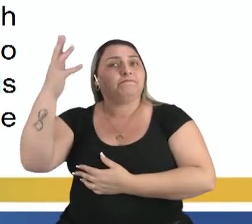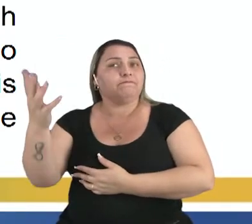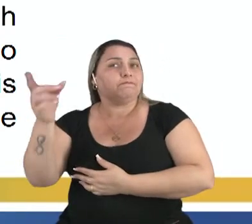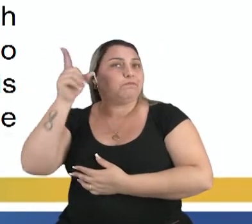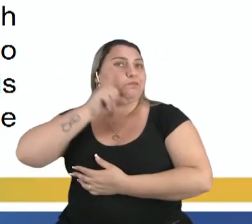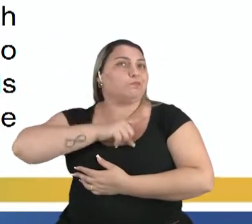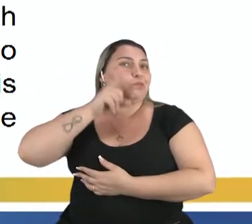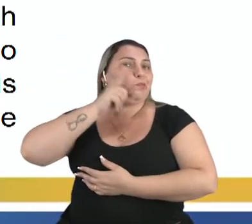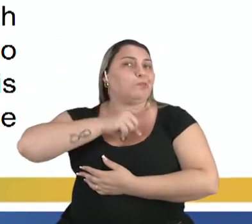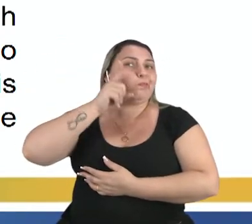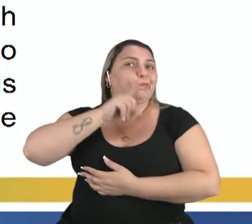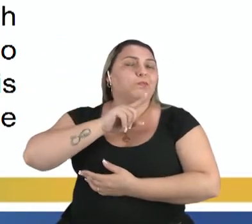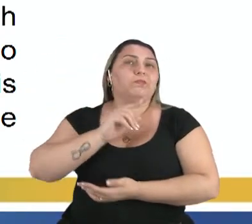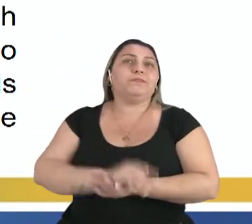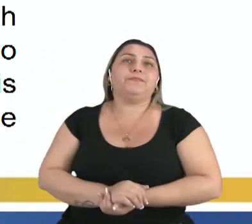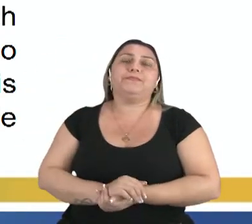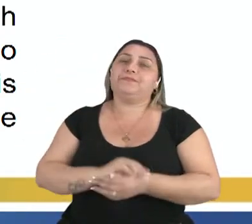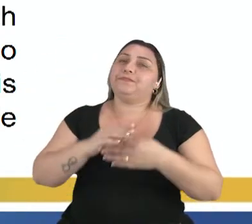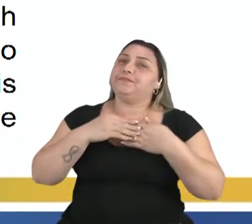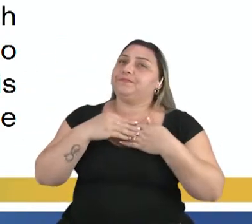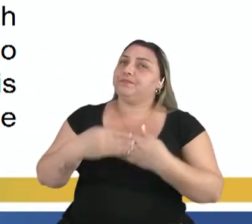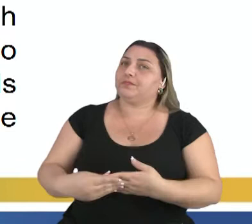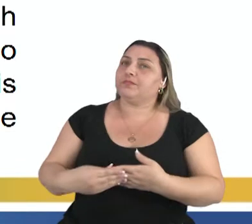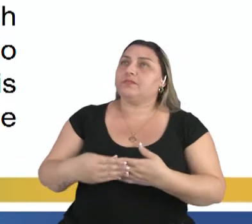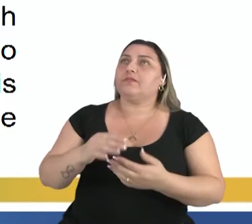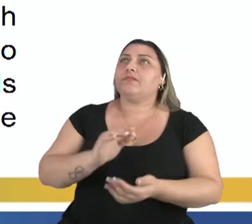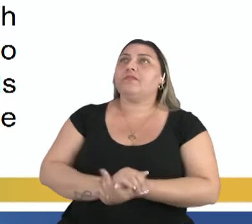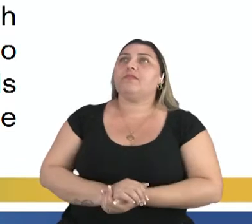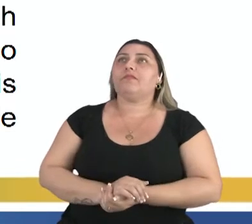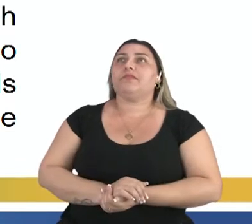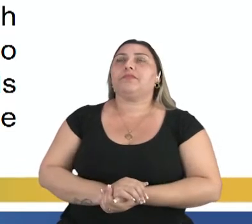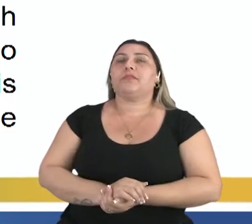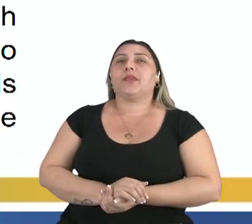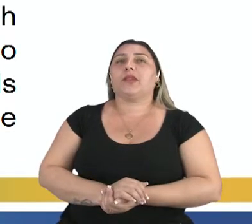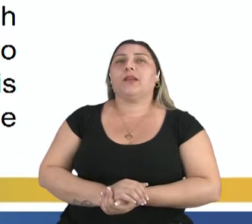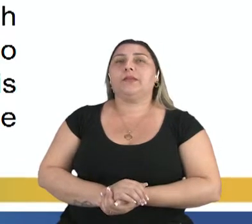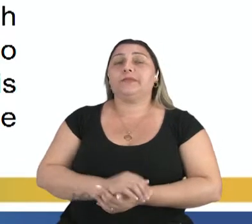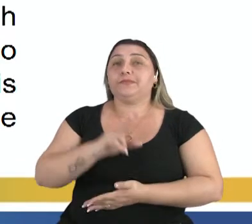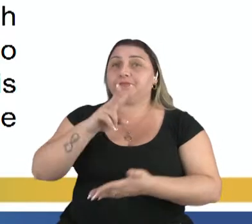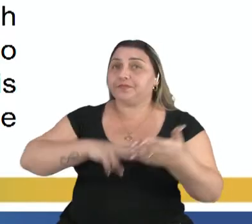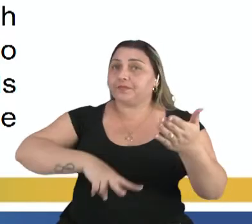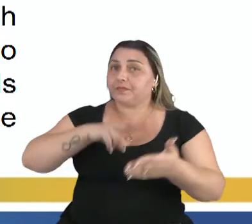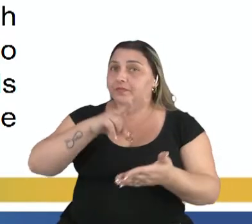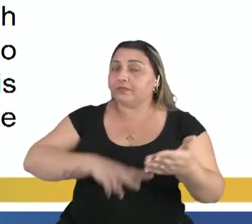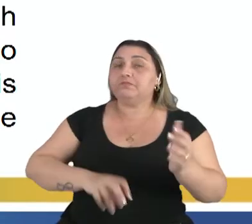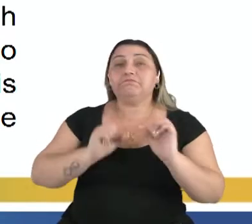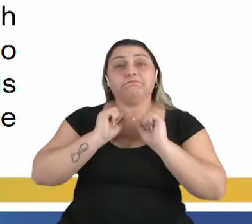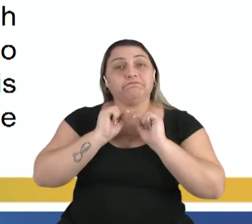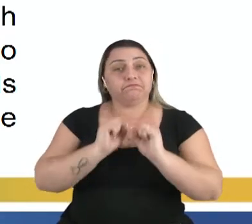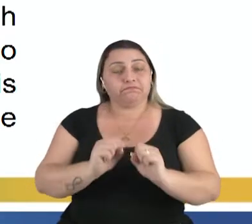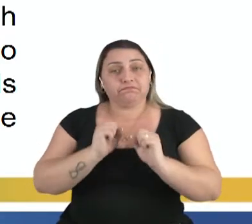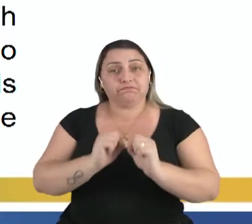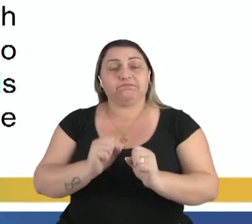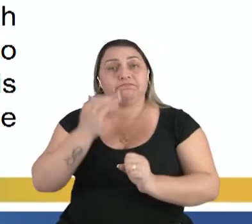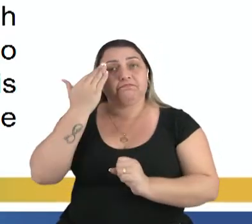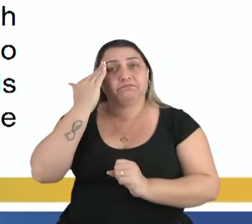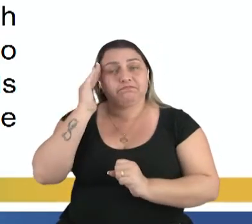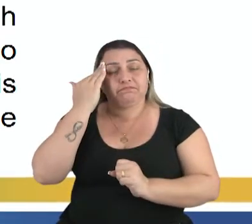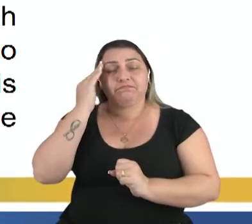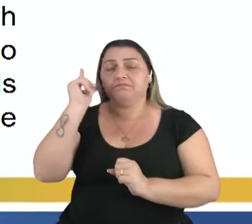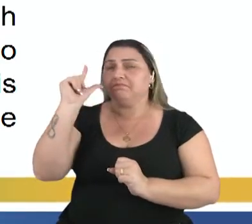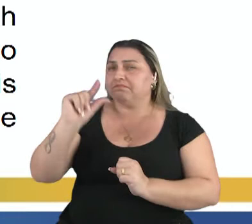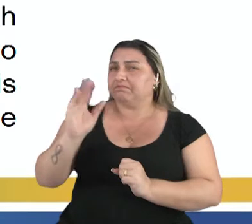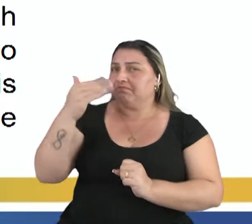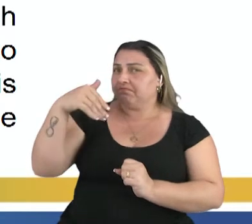nos Estados Unidos. Então, ele traz essa situação política para que o leitor possa entender